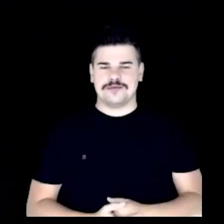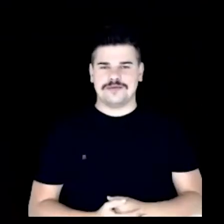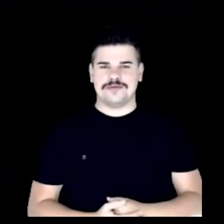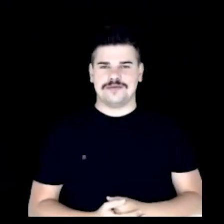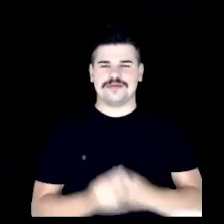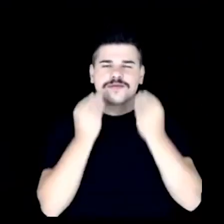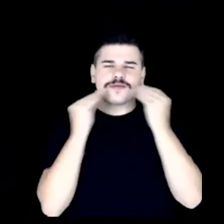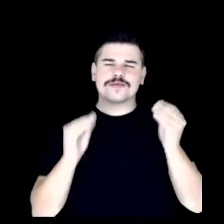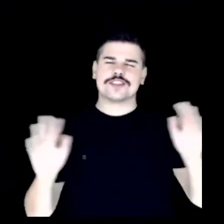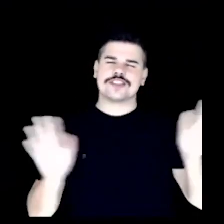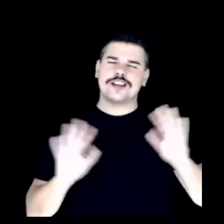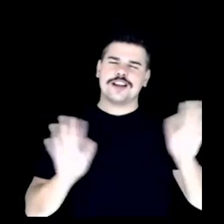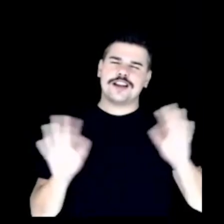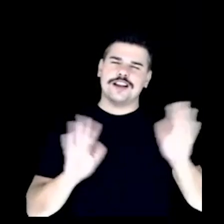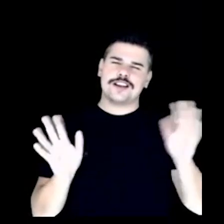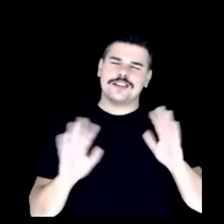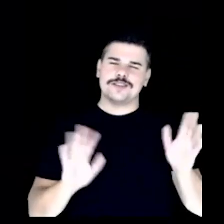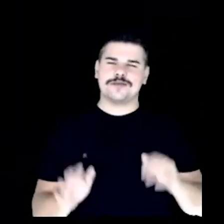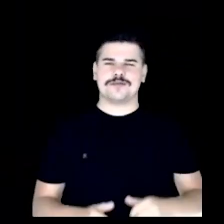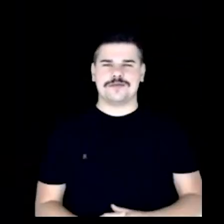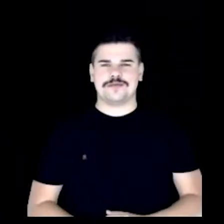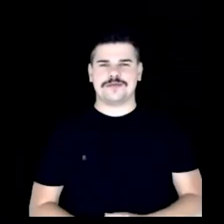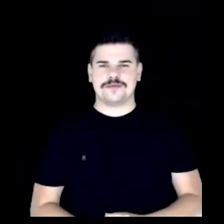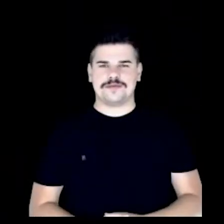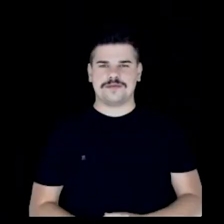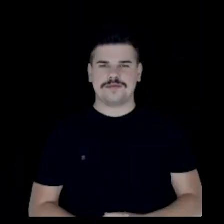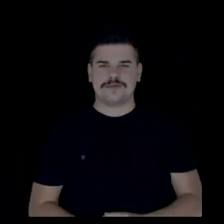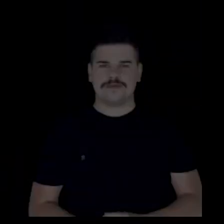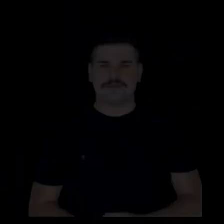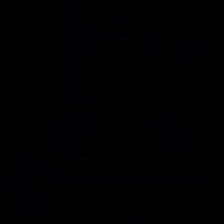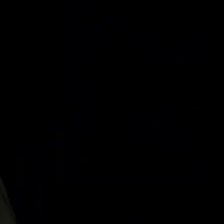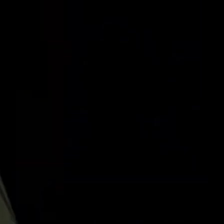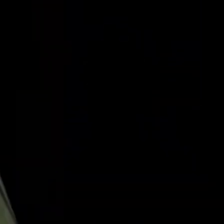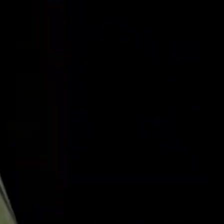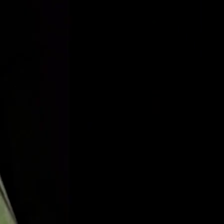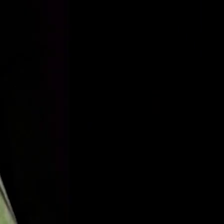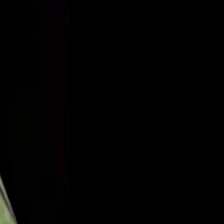muito obrigado. Tchau, gente. Tchau, tchau.